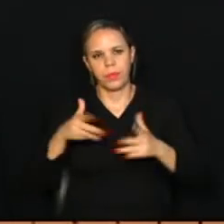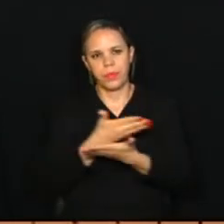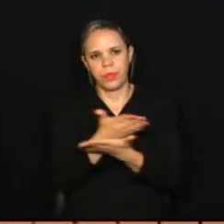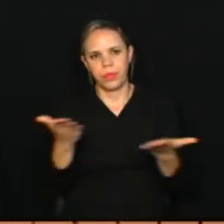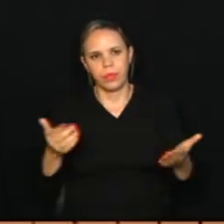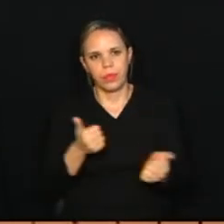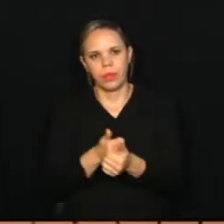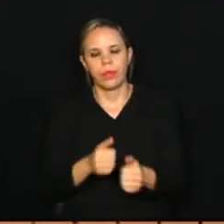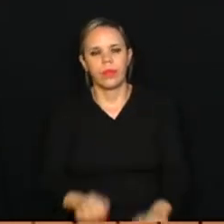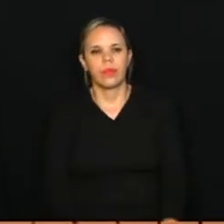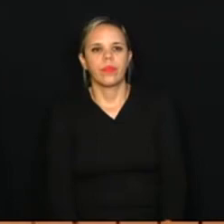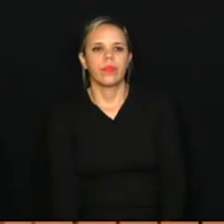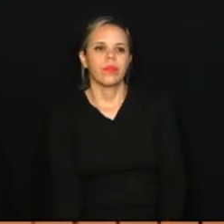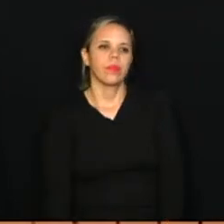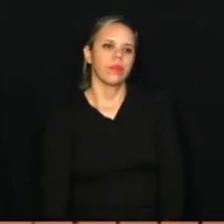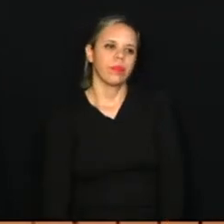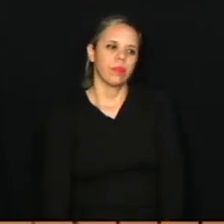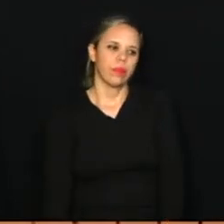a próxima.